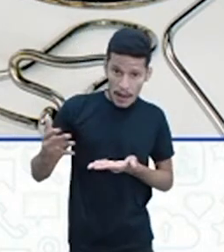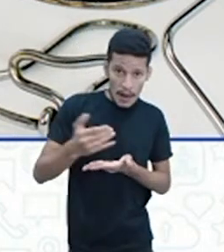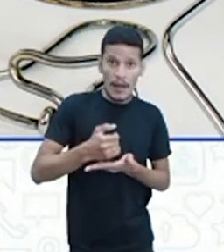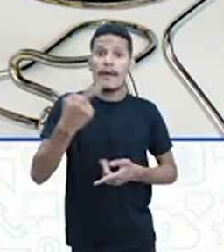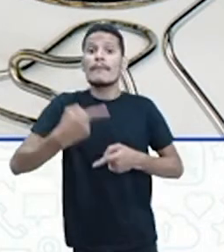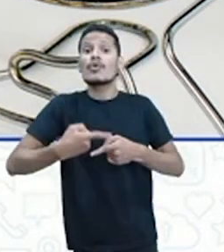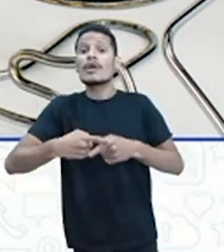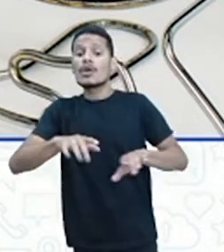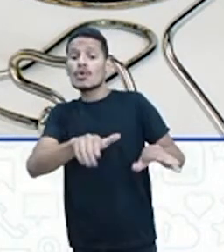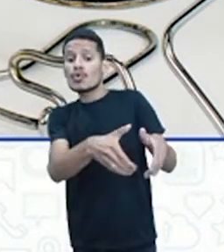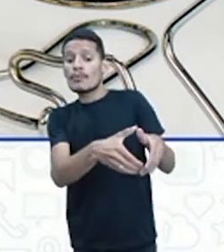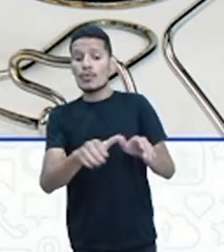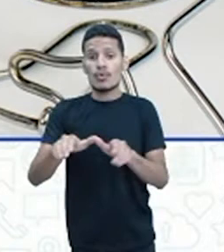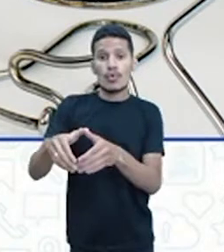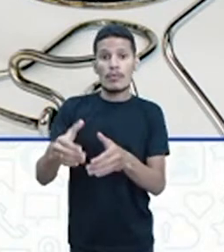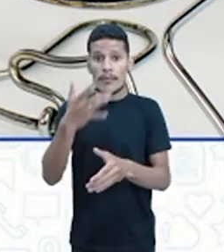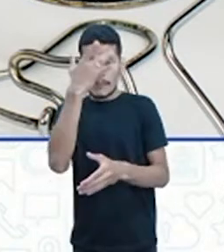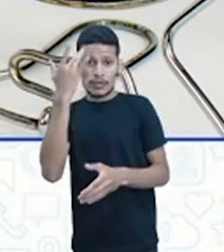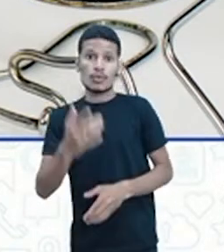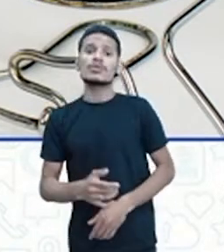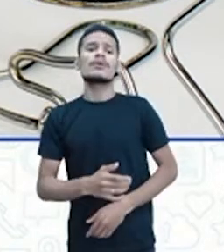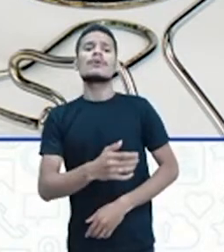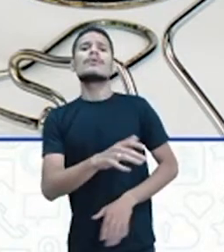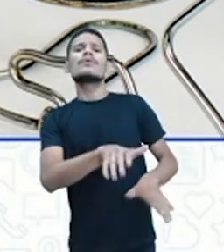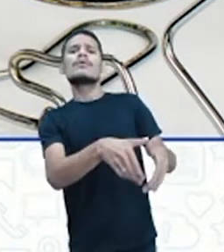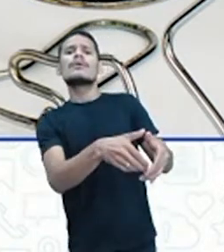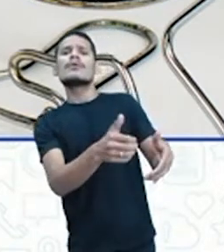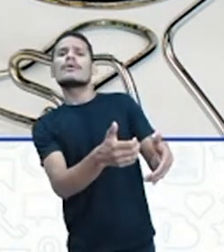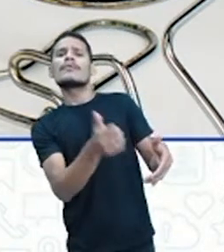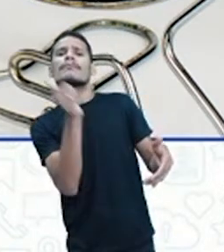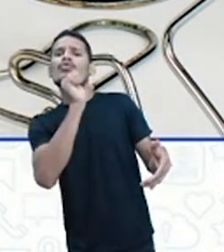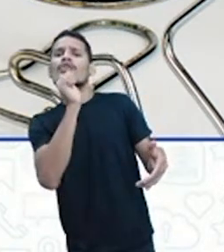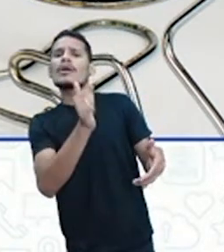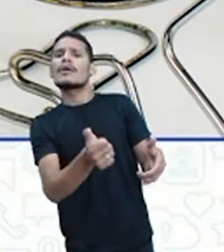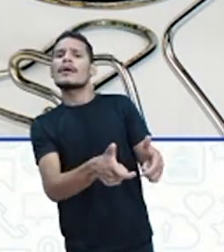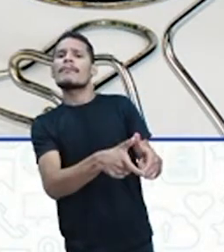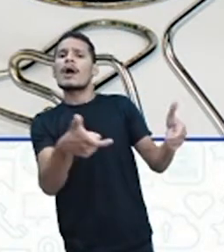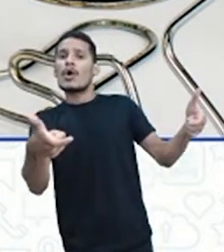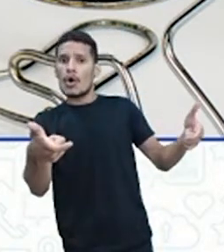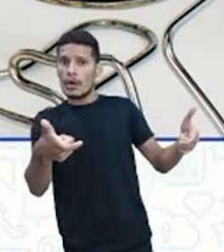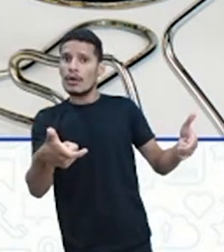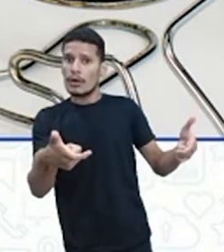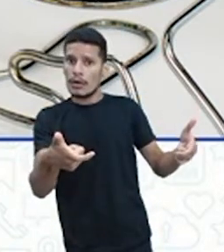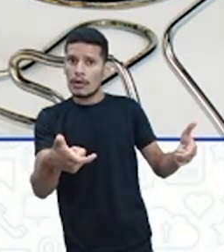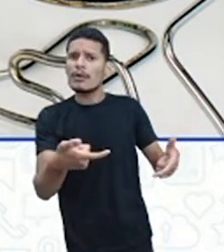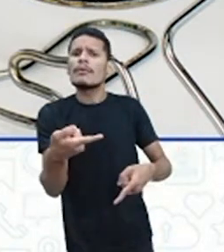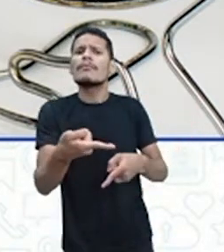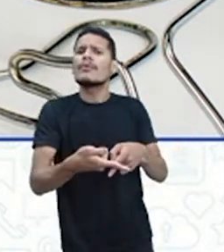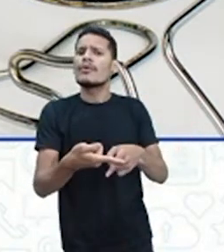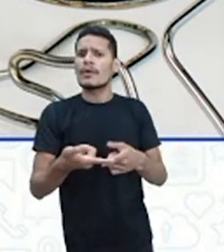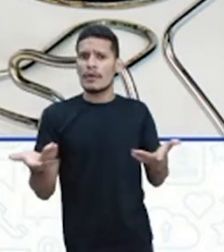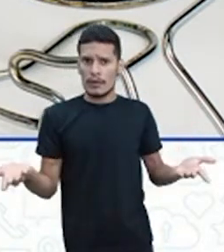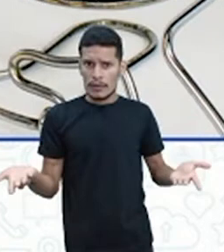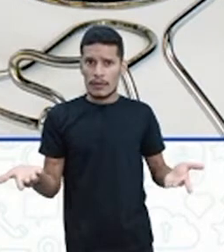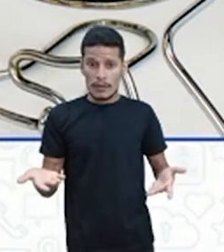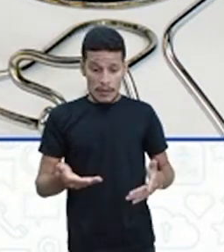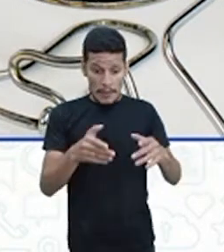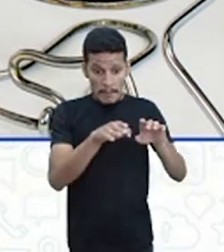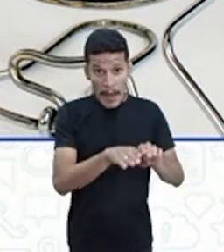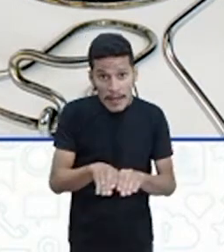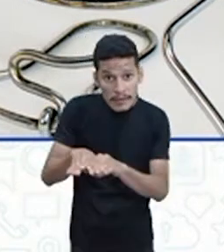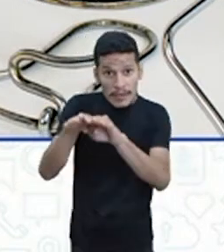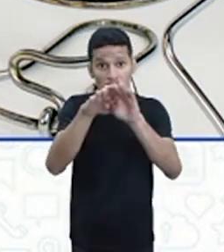de pessoas que sofrem transtornos alimentares, mulheres são maioria? E são maioria expressiva. Por quê? Porque o padrão